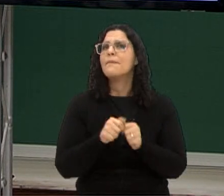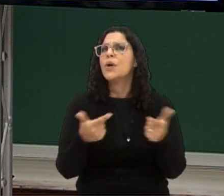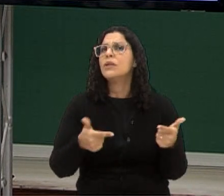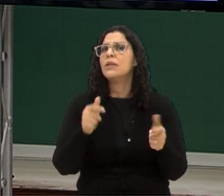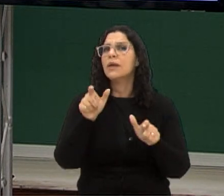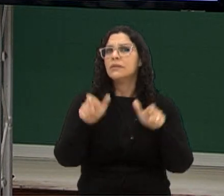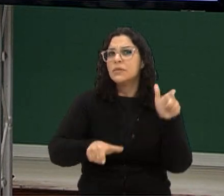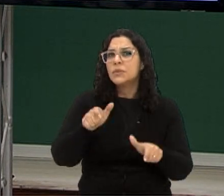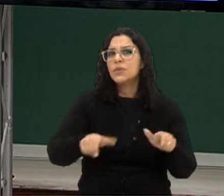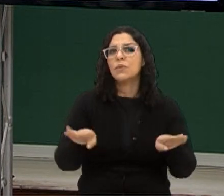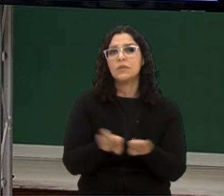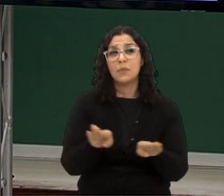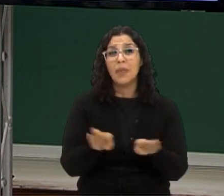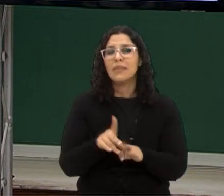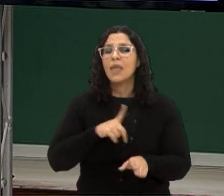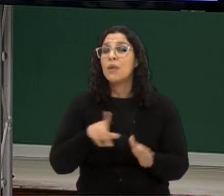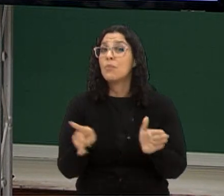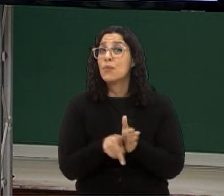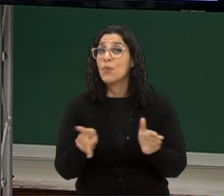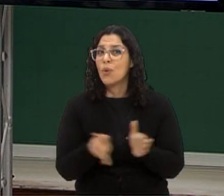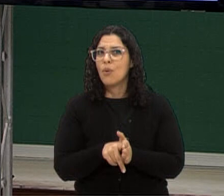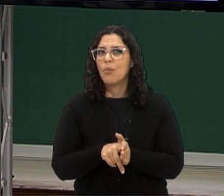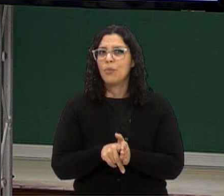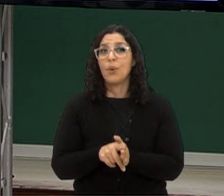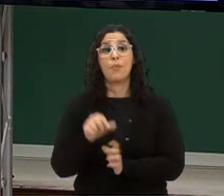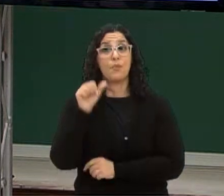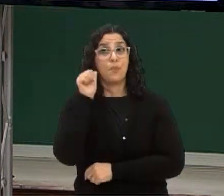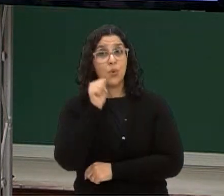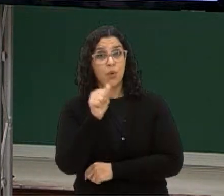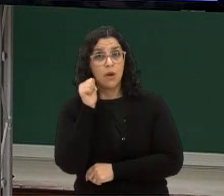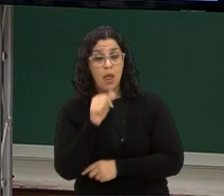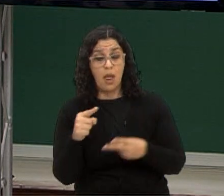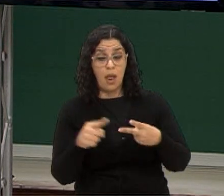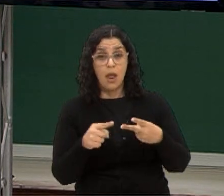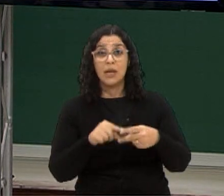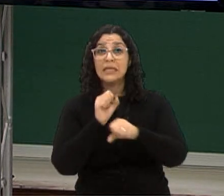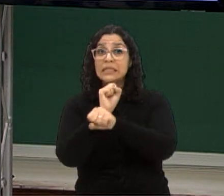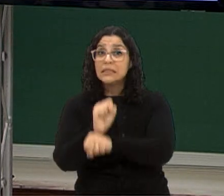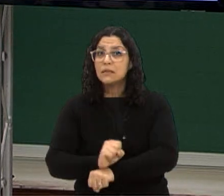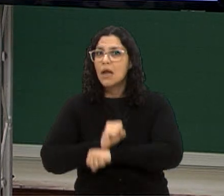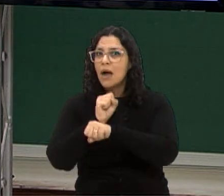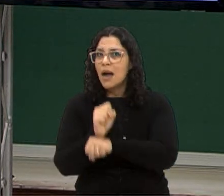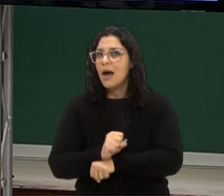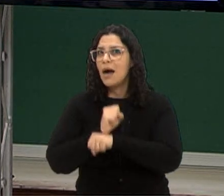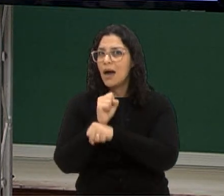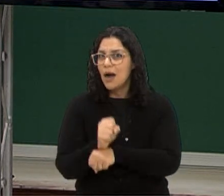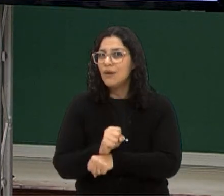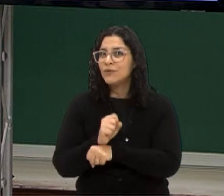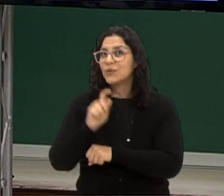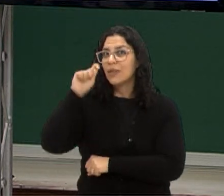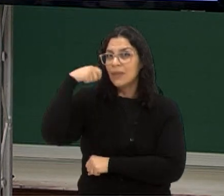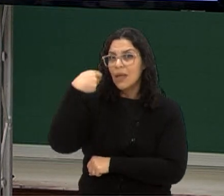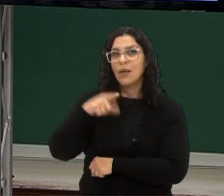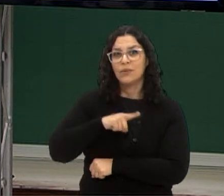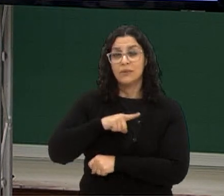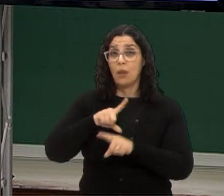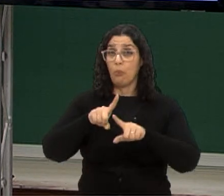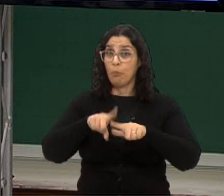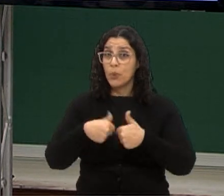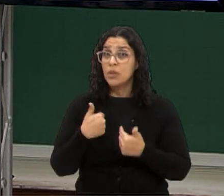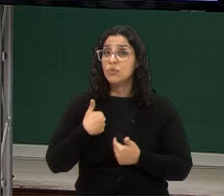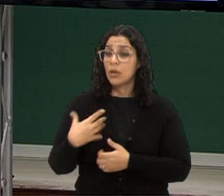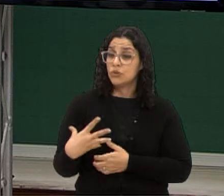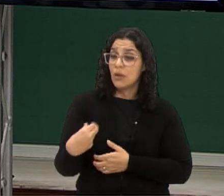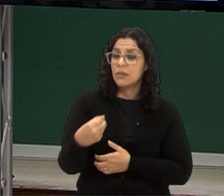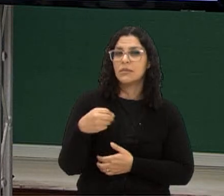do Brasil era formada por mulheres, por escravizados, por afrodescendentes, seja